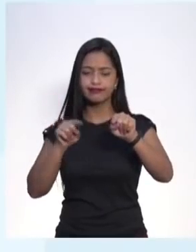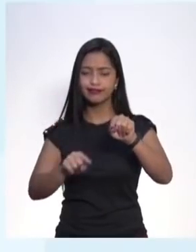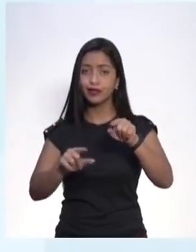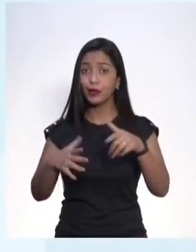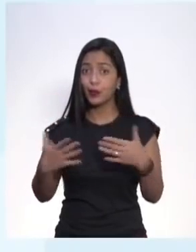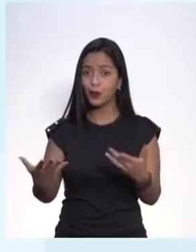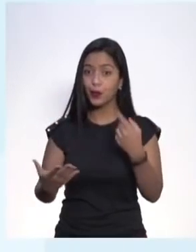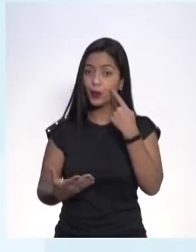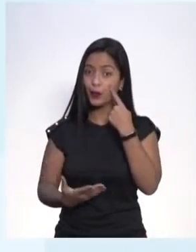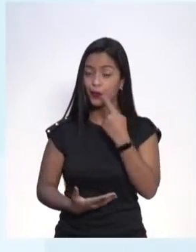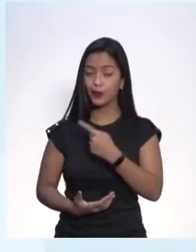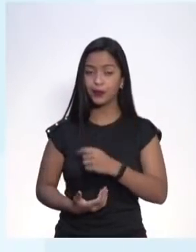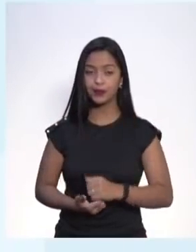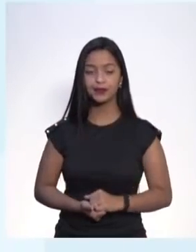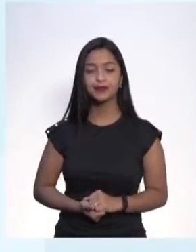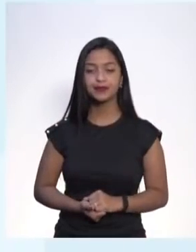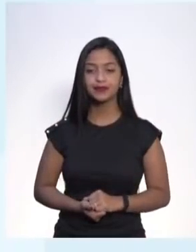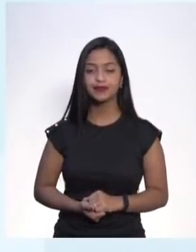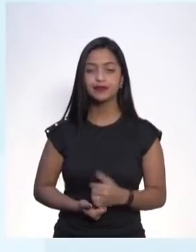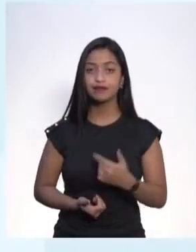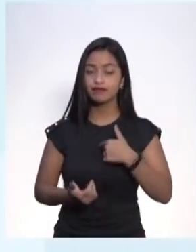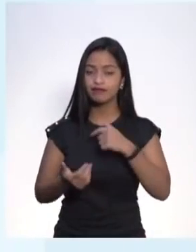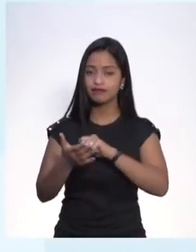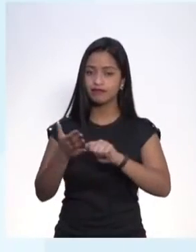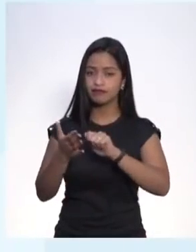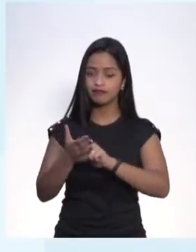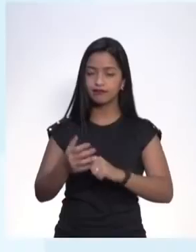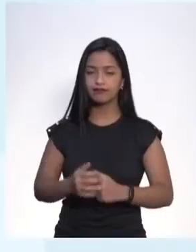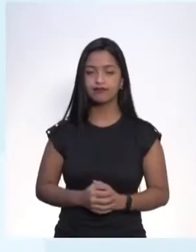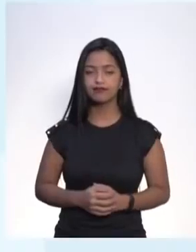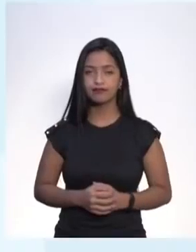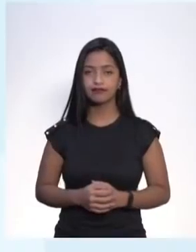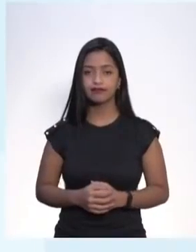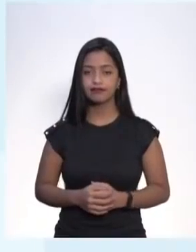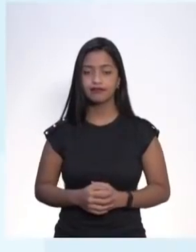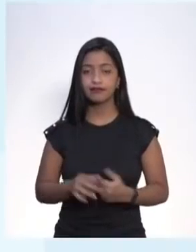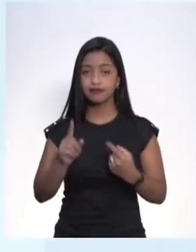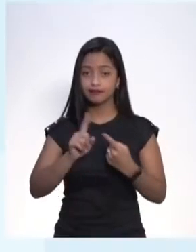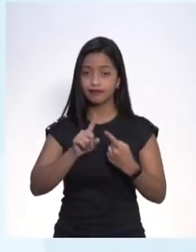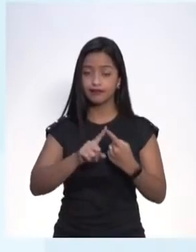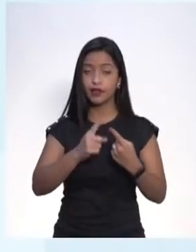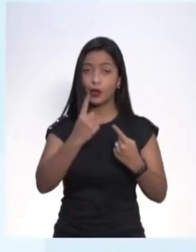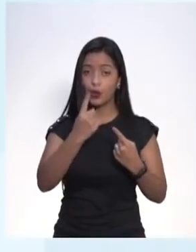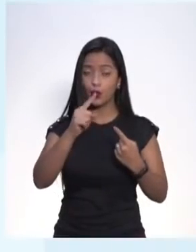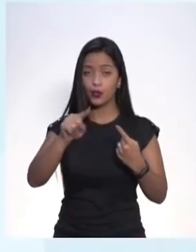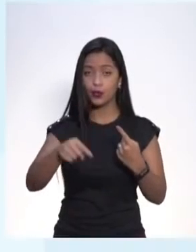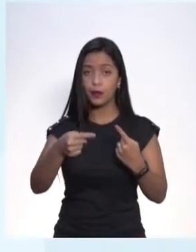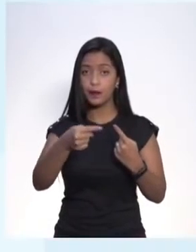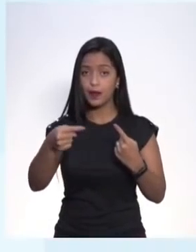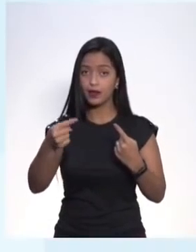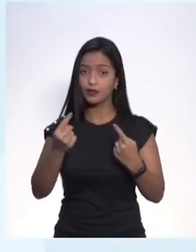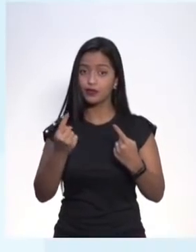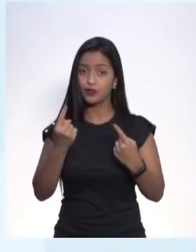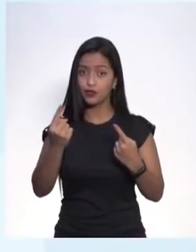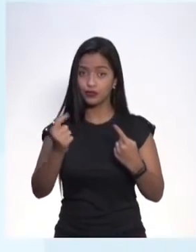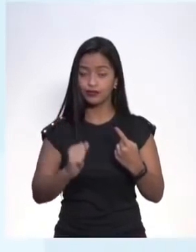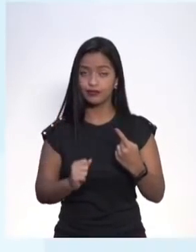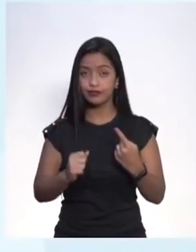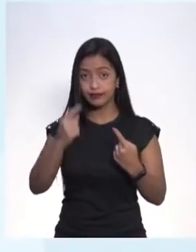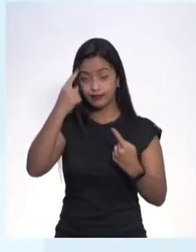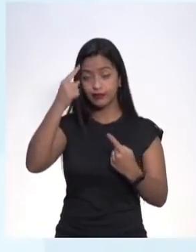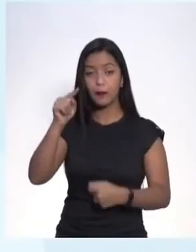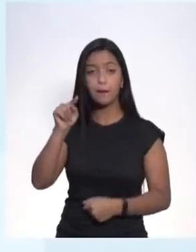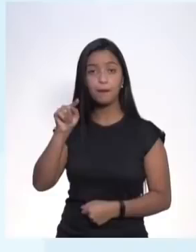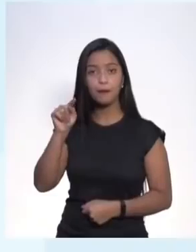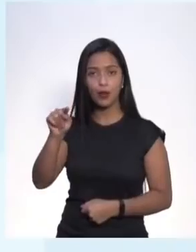ter aqui, ó, eu vou até escrever aqui. Então eu tenho 1 e menos 1. Então esse é um dos pontos aqui, né,